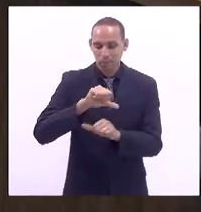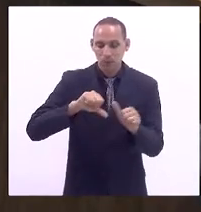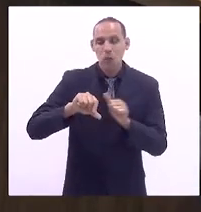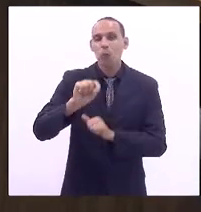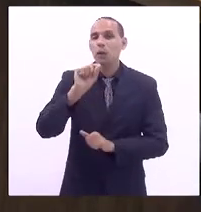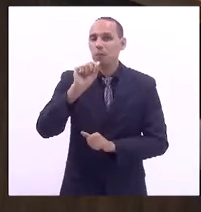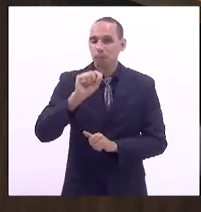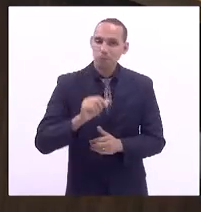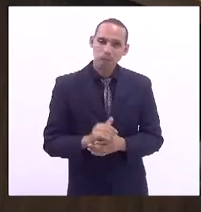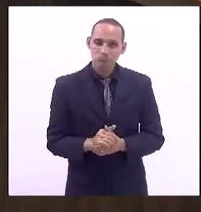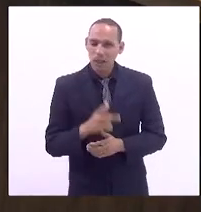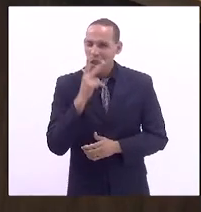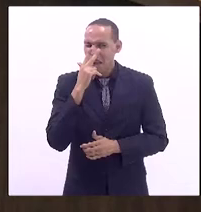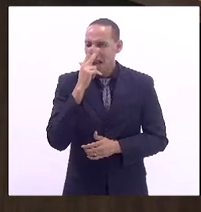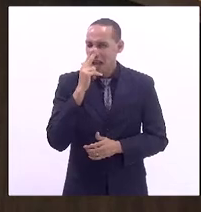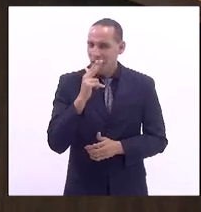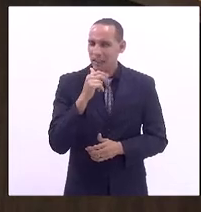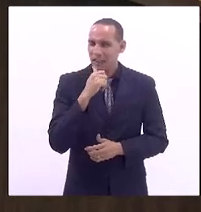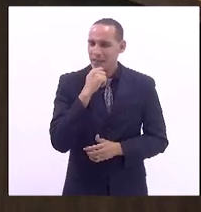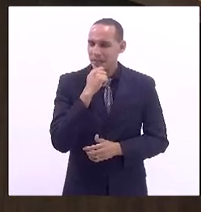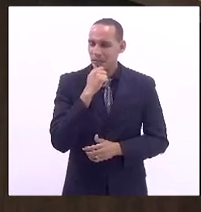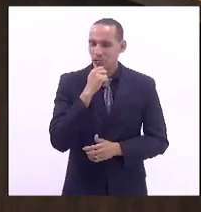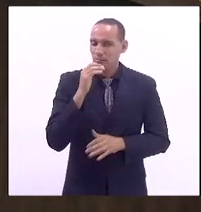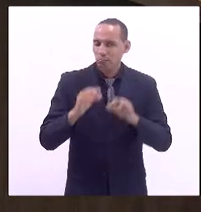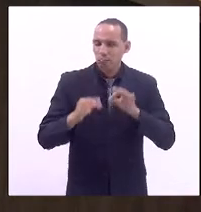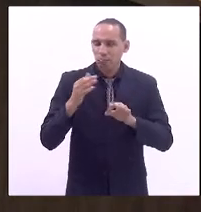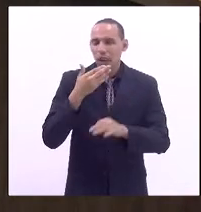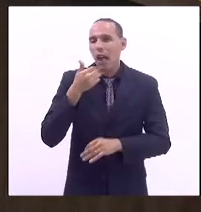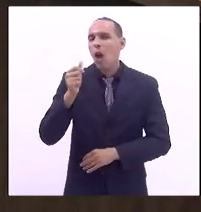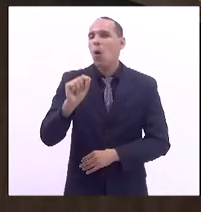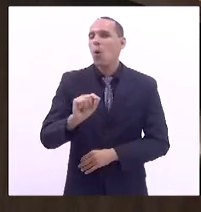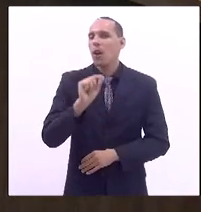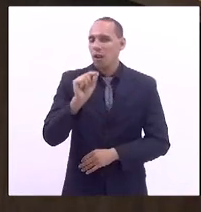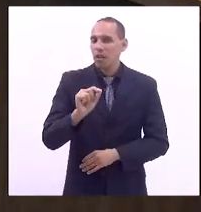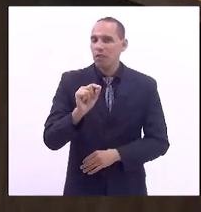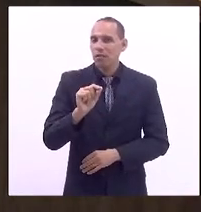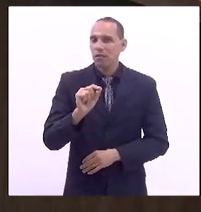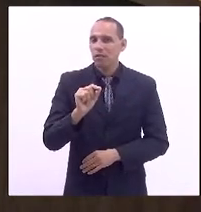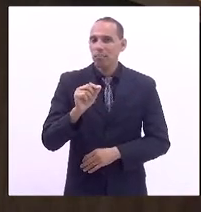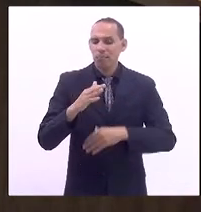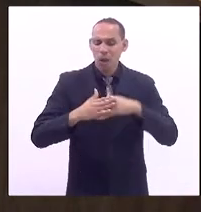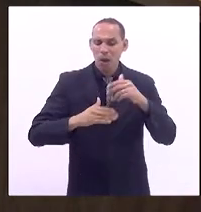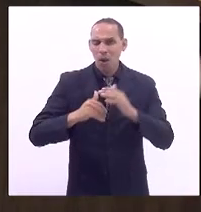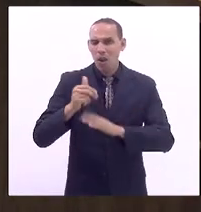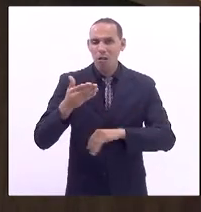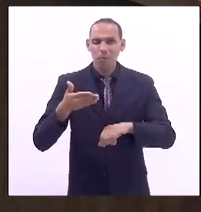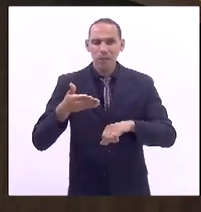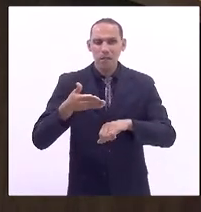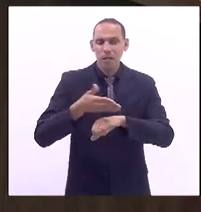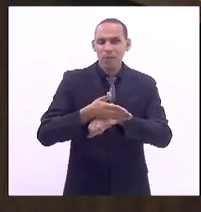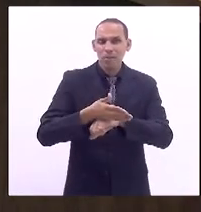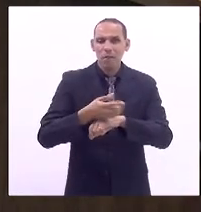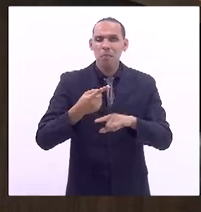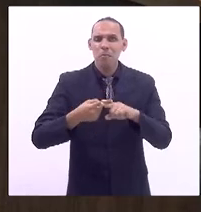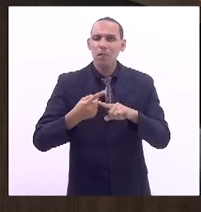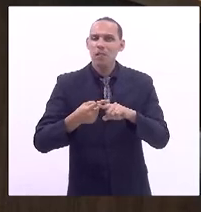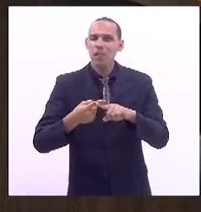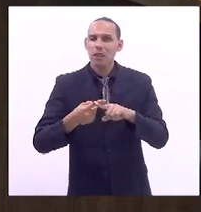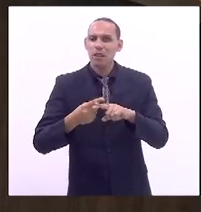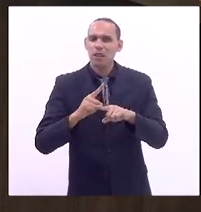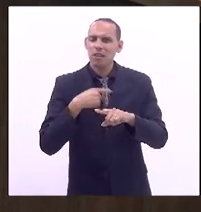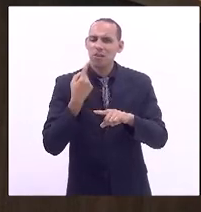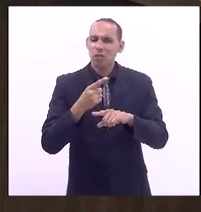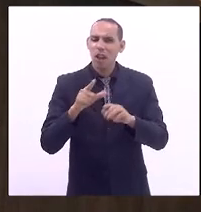parece-me salvo melhor juízo que tem um vazão de competência né porque eu não